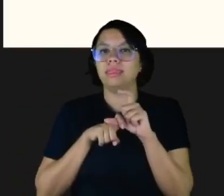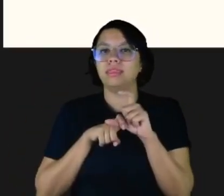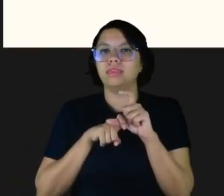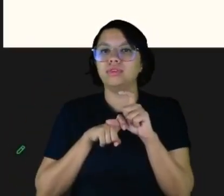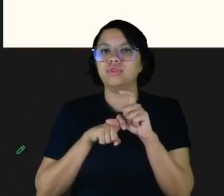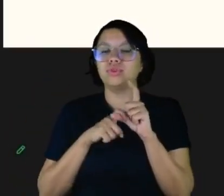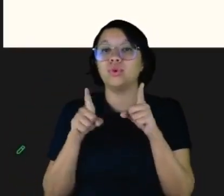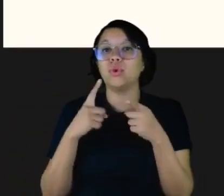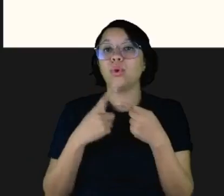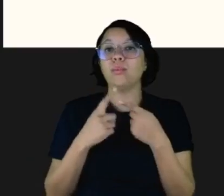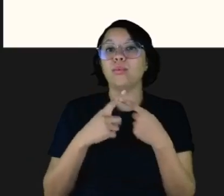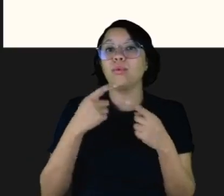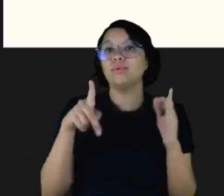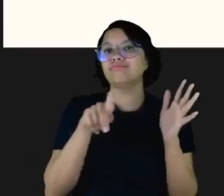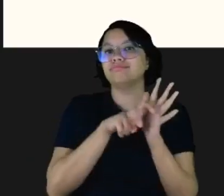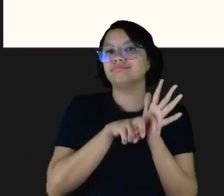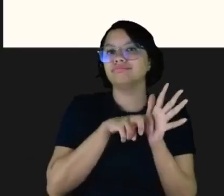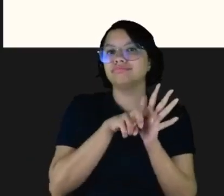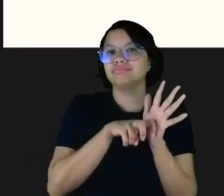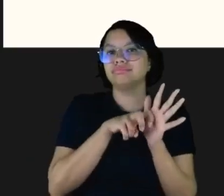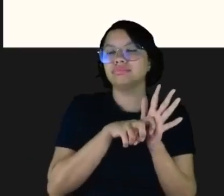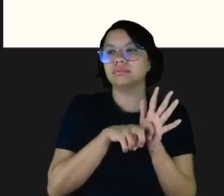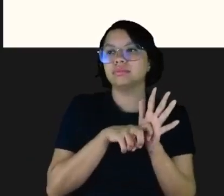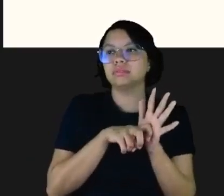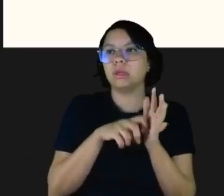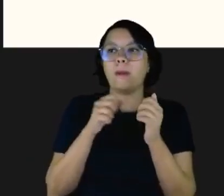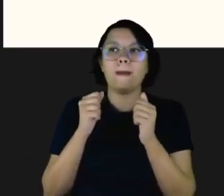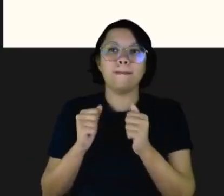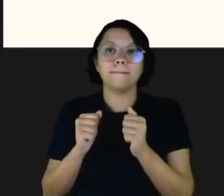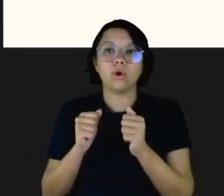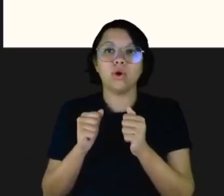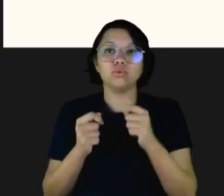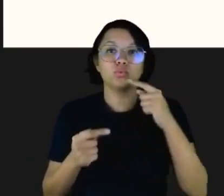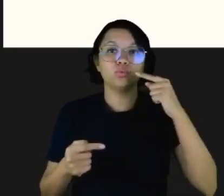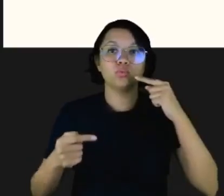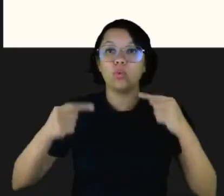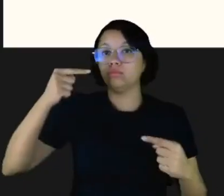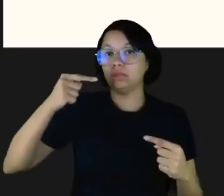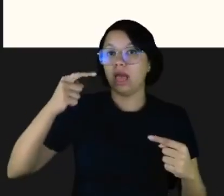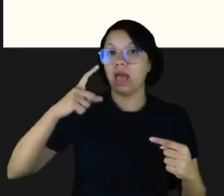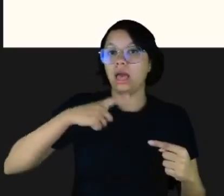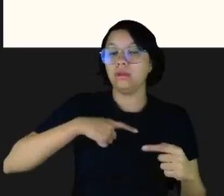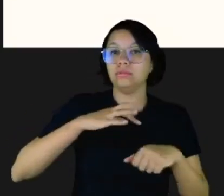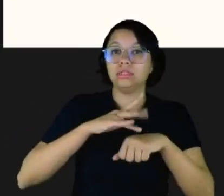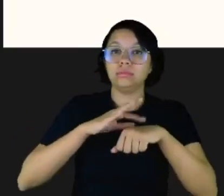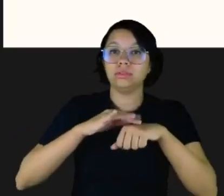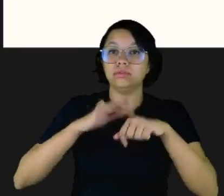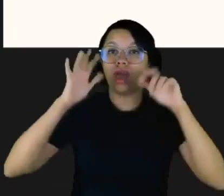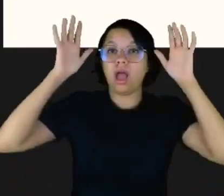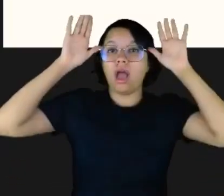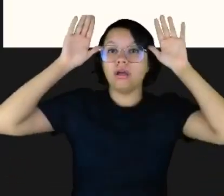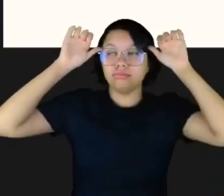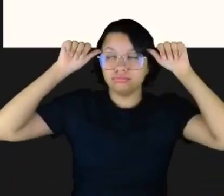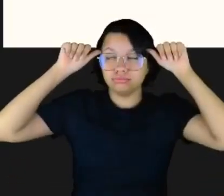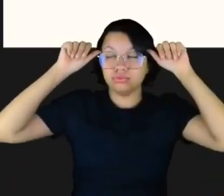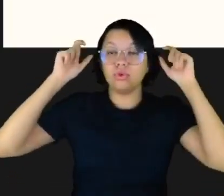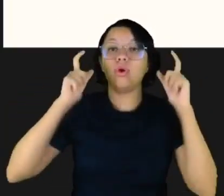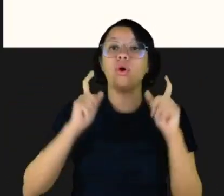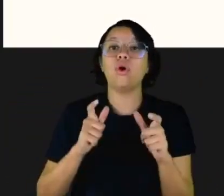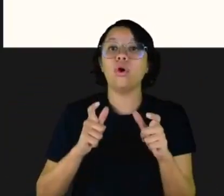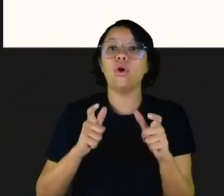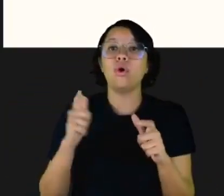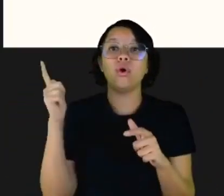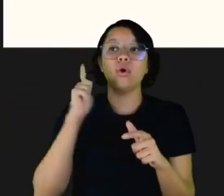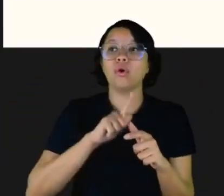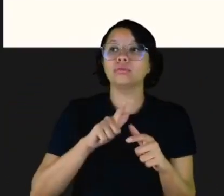numa cadeira de roda. Eu posso, o contrário, ter uma doença de Alzheimer, onde eu consigo